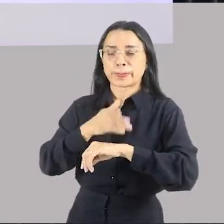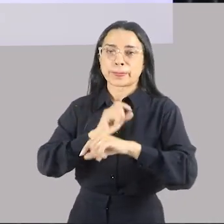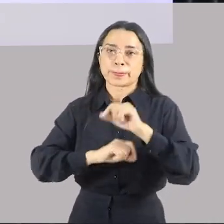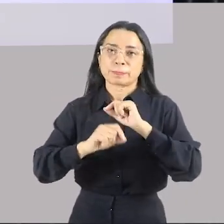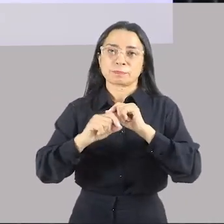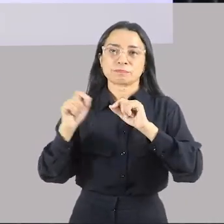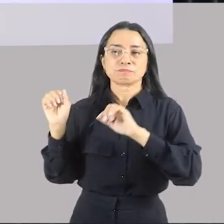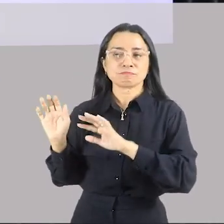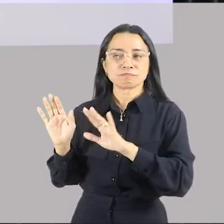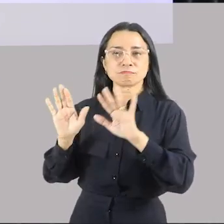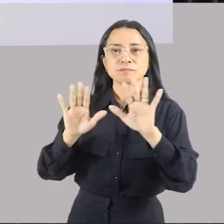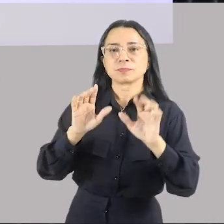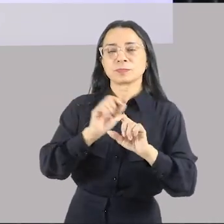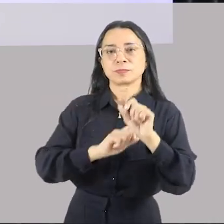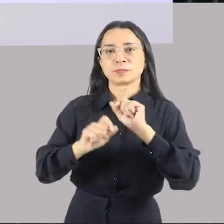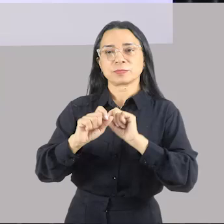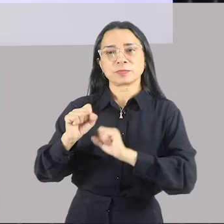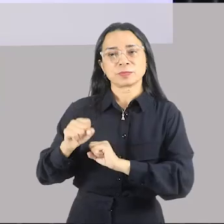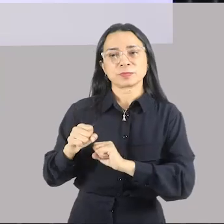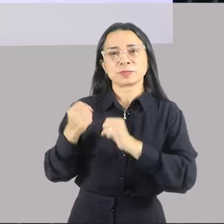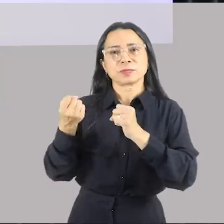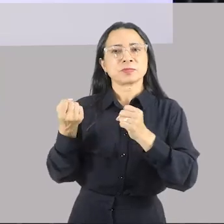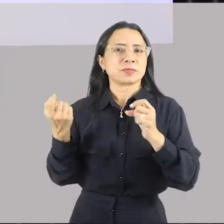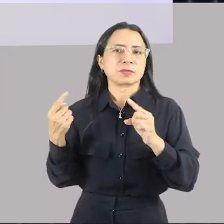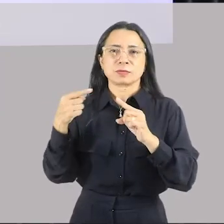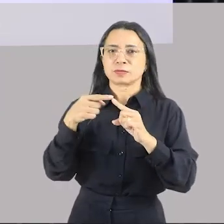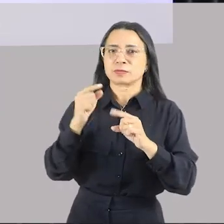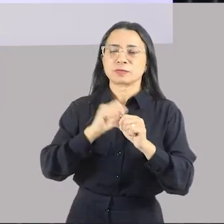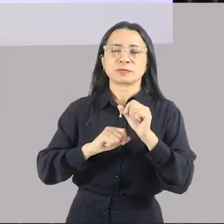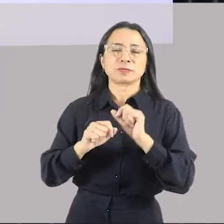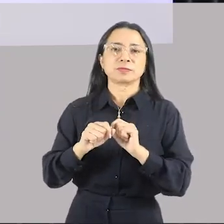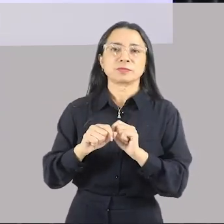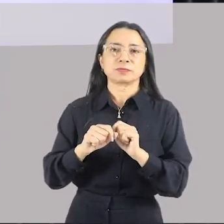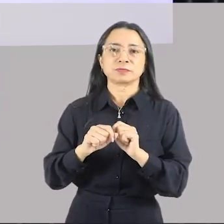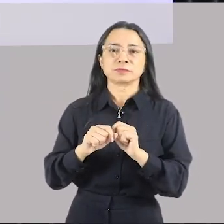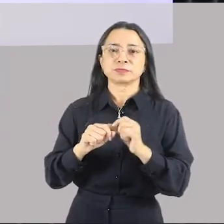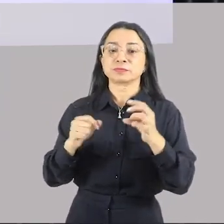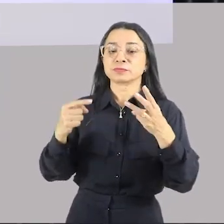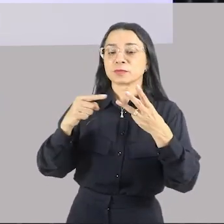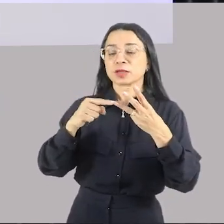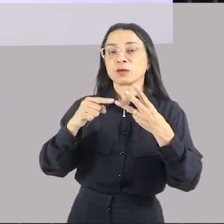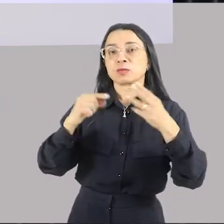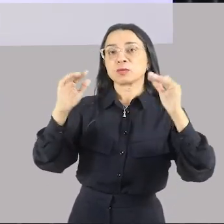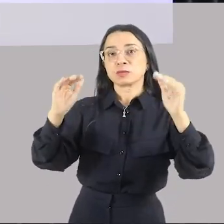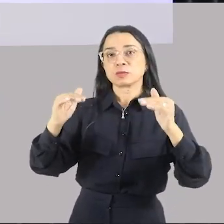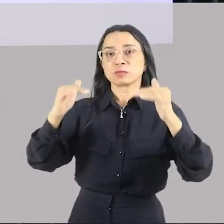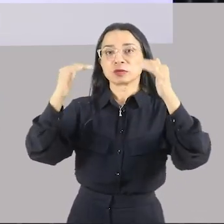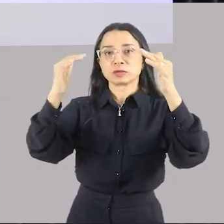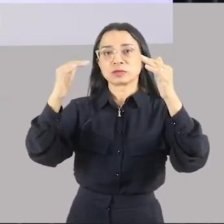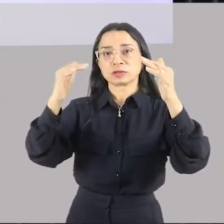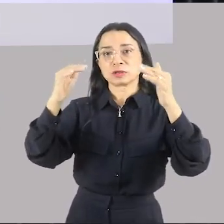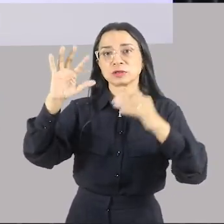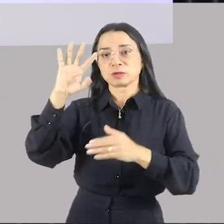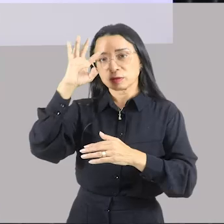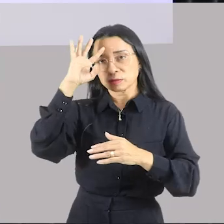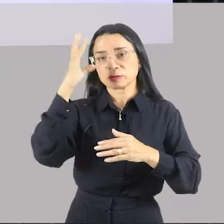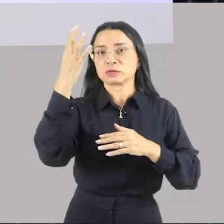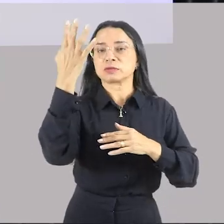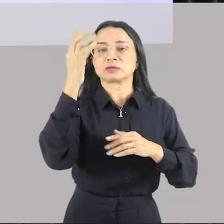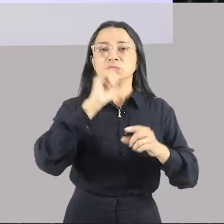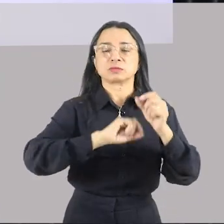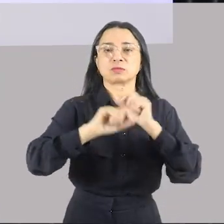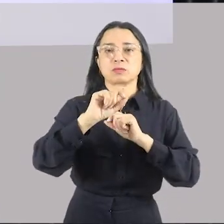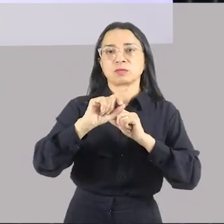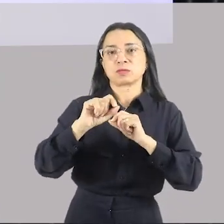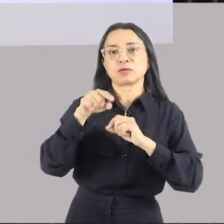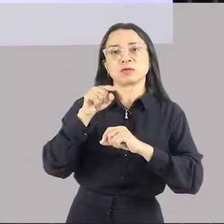de manifestações, a defender uma causa, uma bandeira. E o terceiro nível é o nível da decisão, né, que é o nível mais alto,